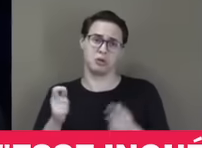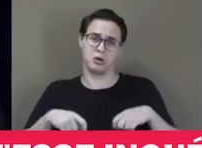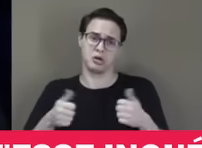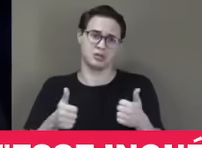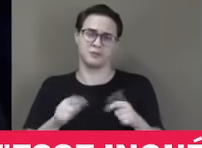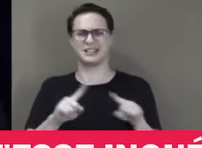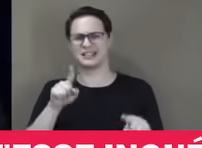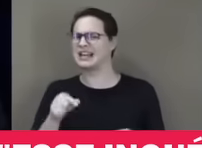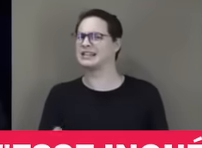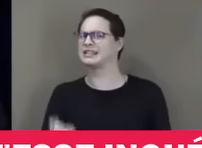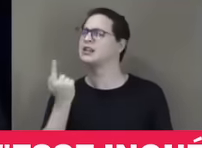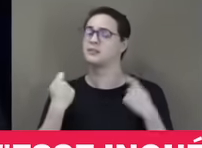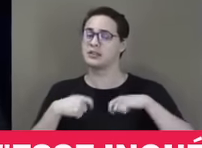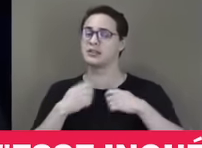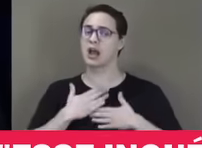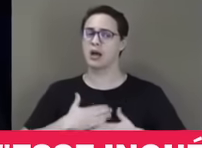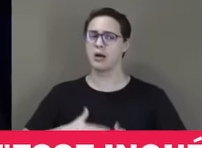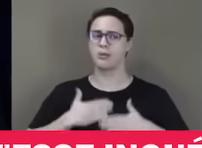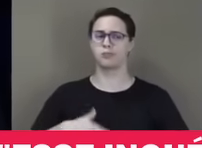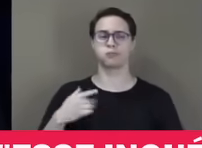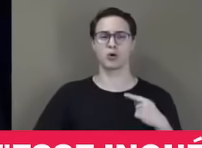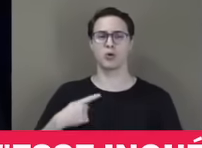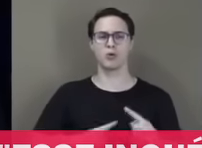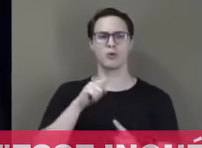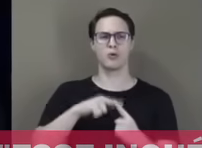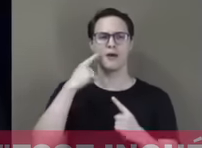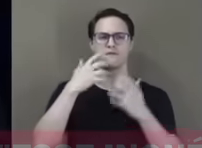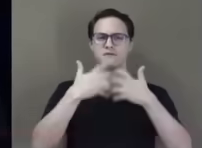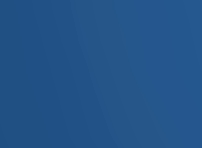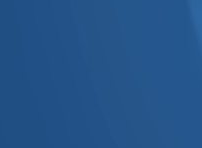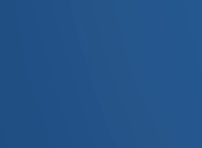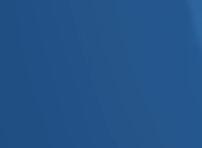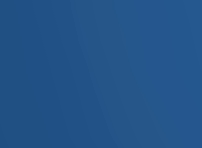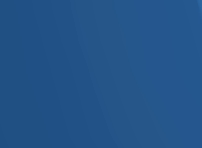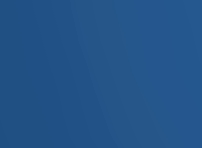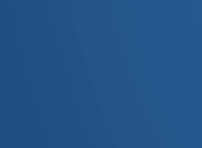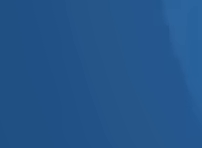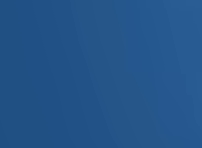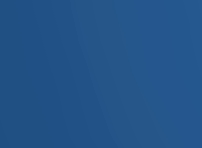E por isso é preciso ter calma no debate, exatamente para refletir sobre todas essas questões.